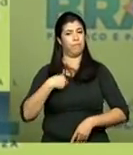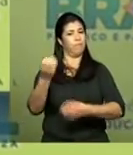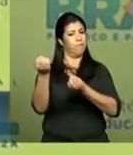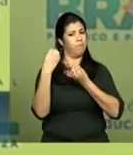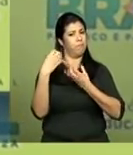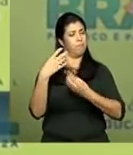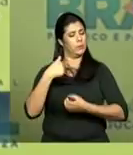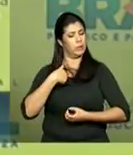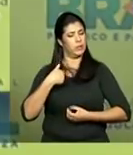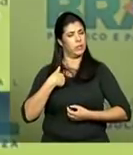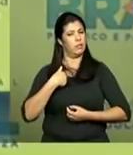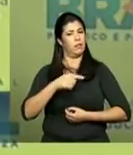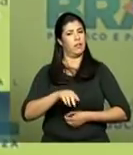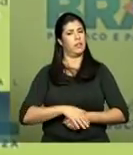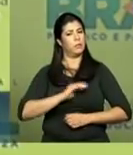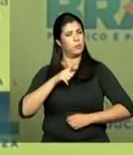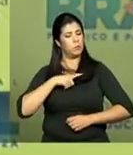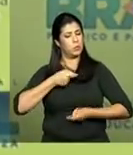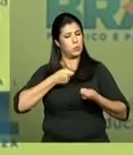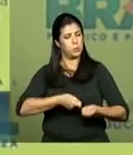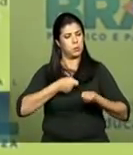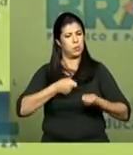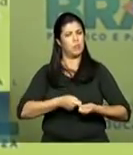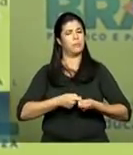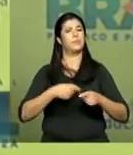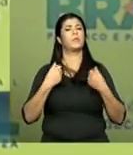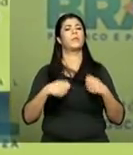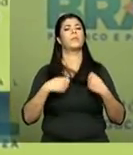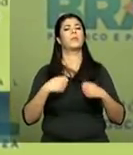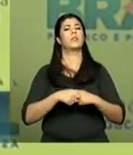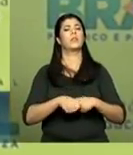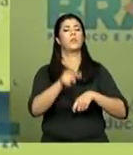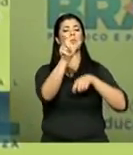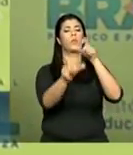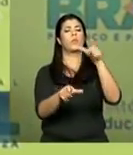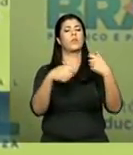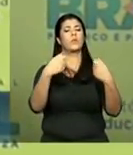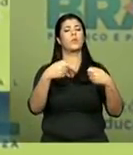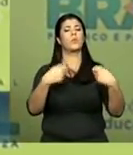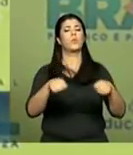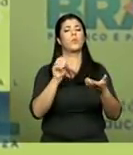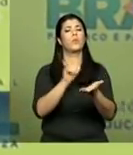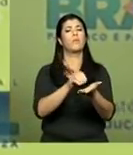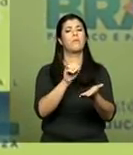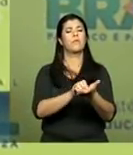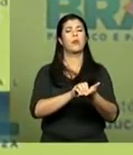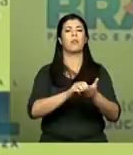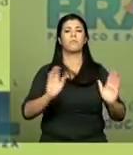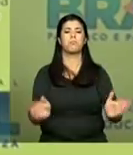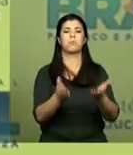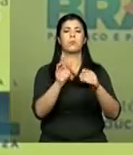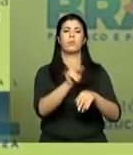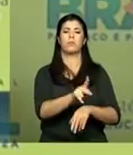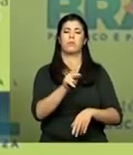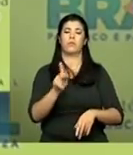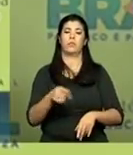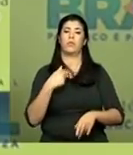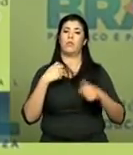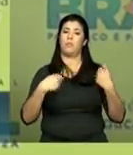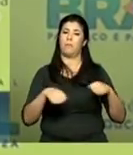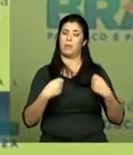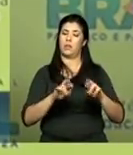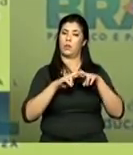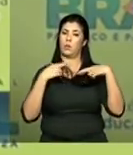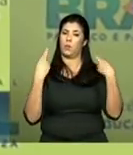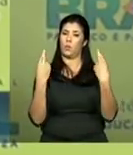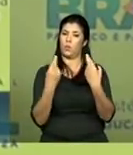ensinou ainda mais sobre as necessidades do corpo docente. Pretendo me reunir com seus